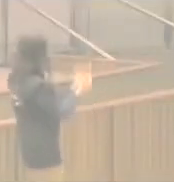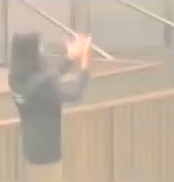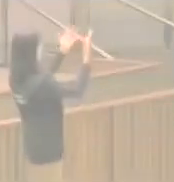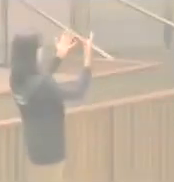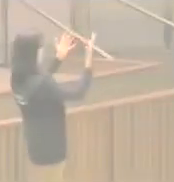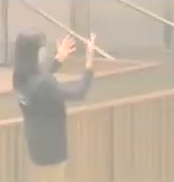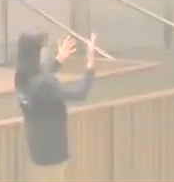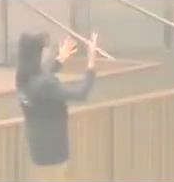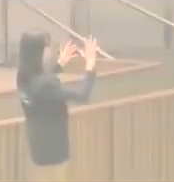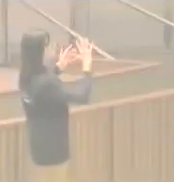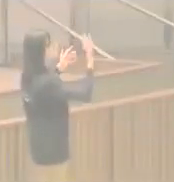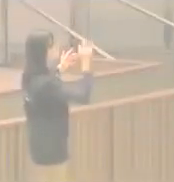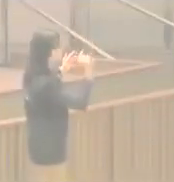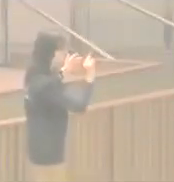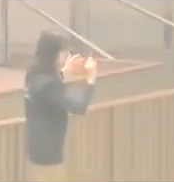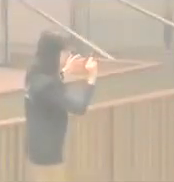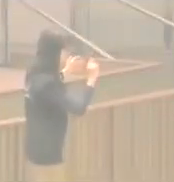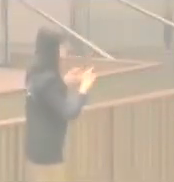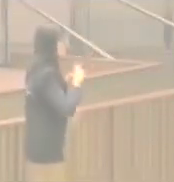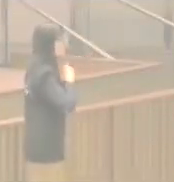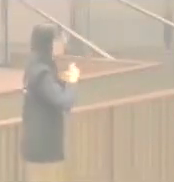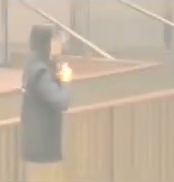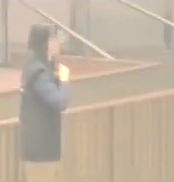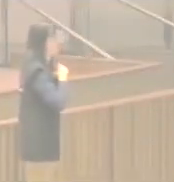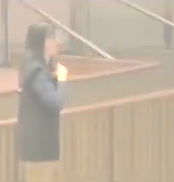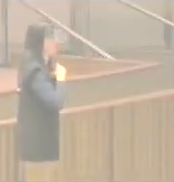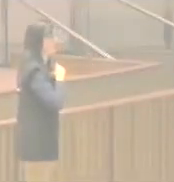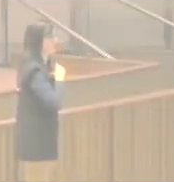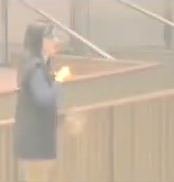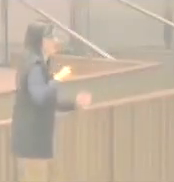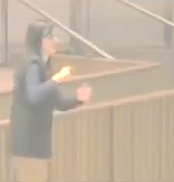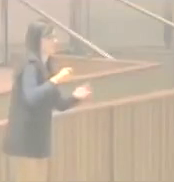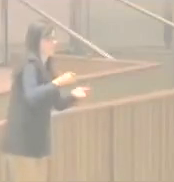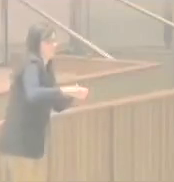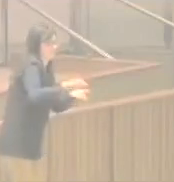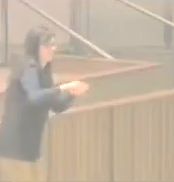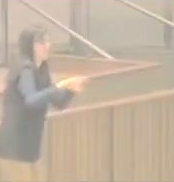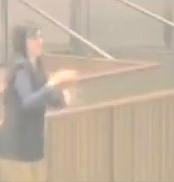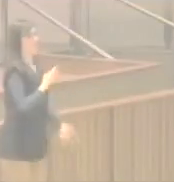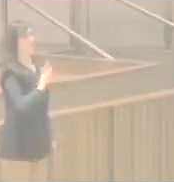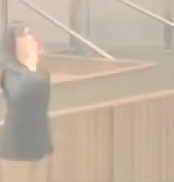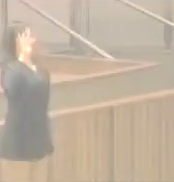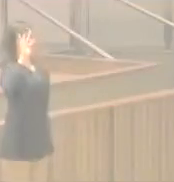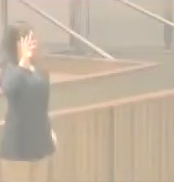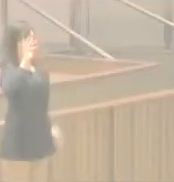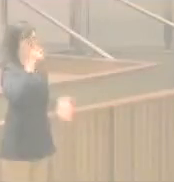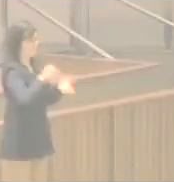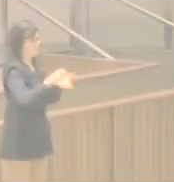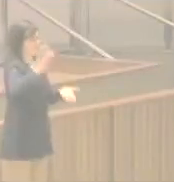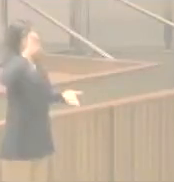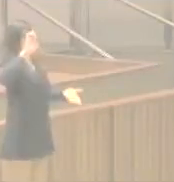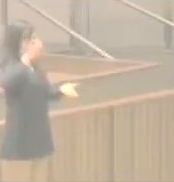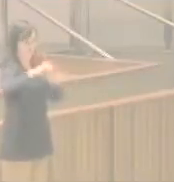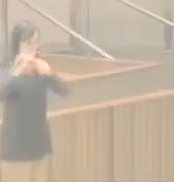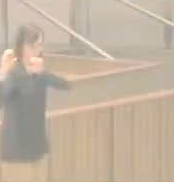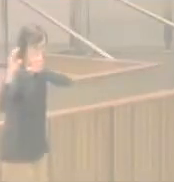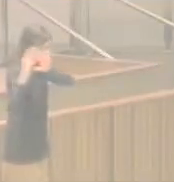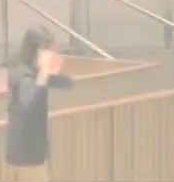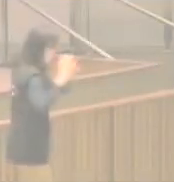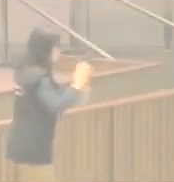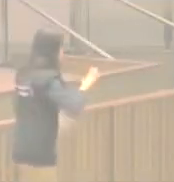milagre. E vieram os escribas e fariseus para Jesus e dizer assim: olha, nós